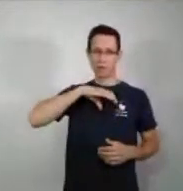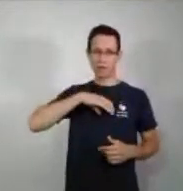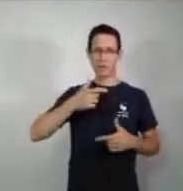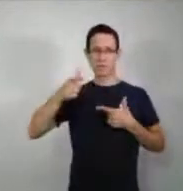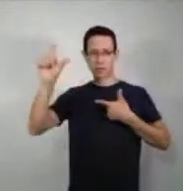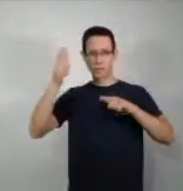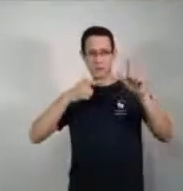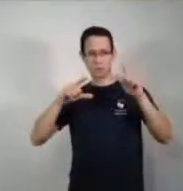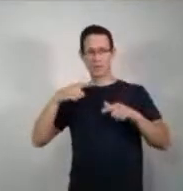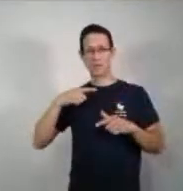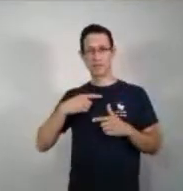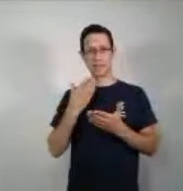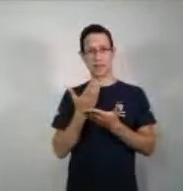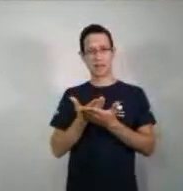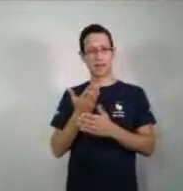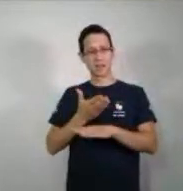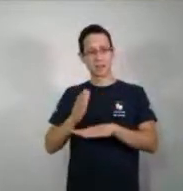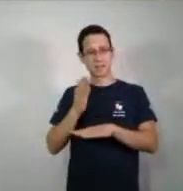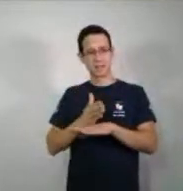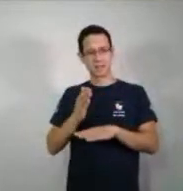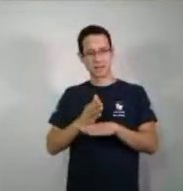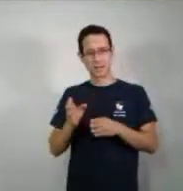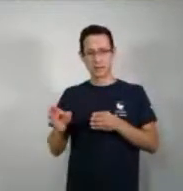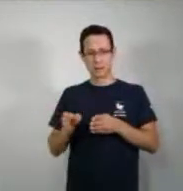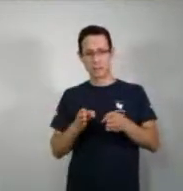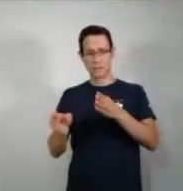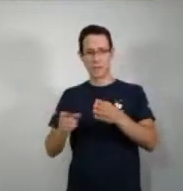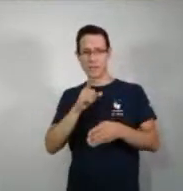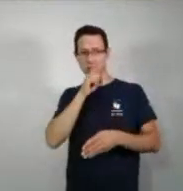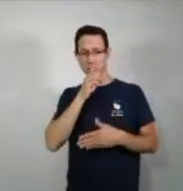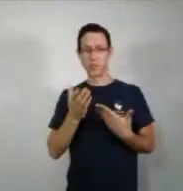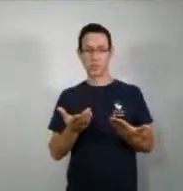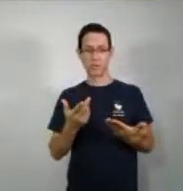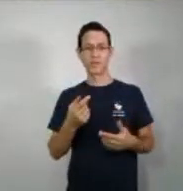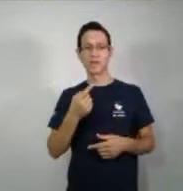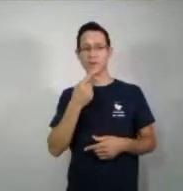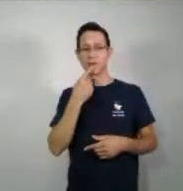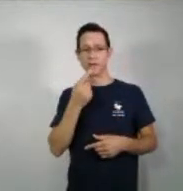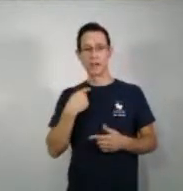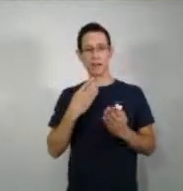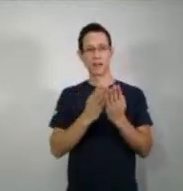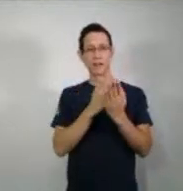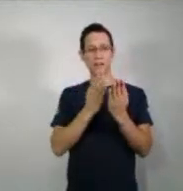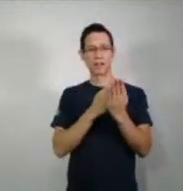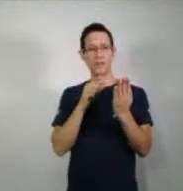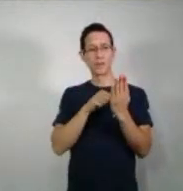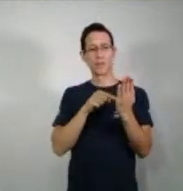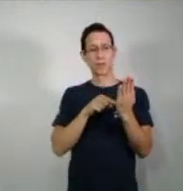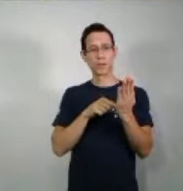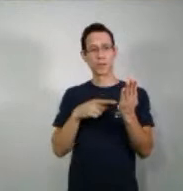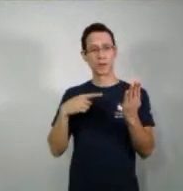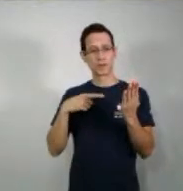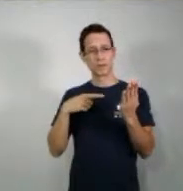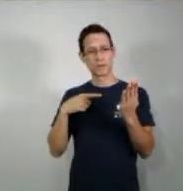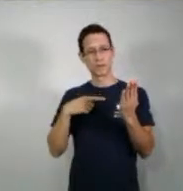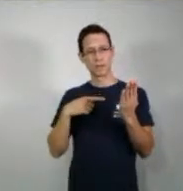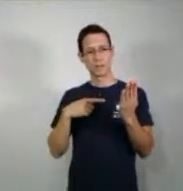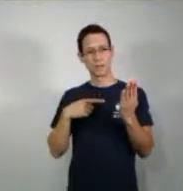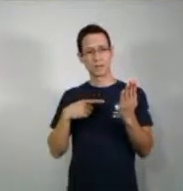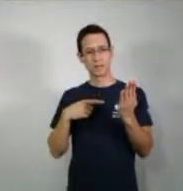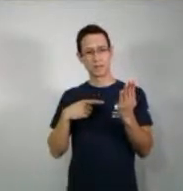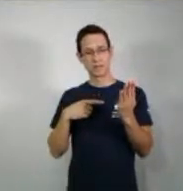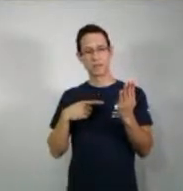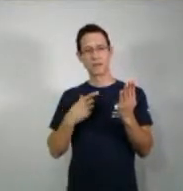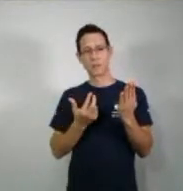livro de ensaios realmente delicioso. E que ele, ali nesse livro, ele faz de uma maneira